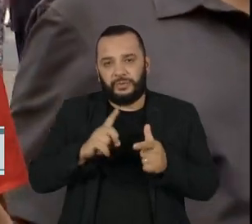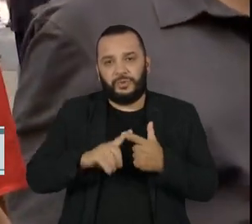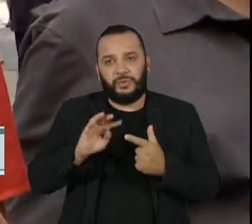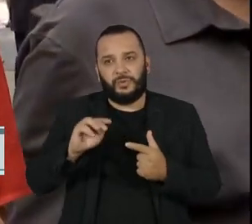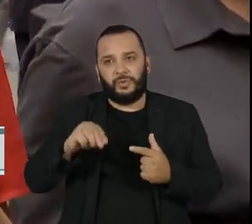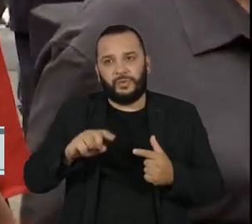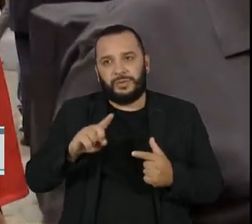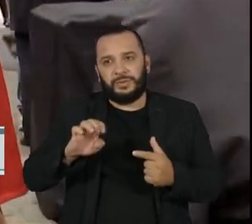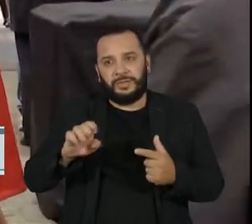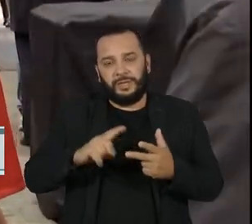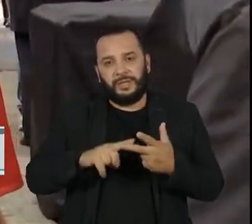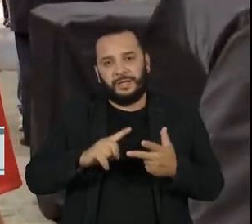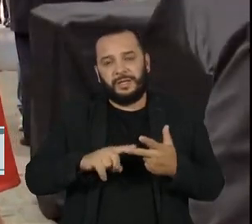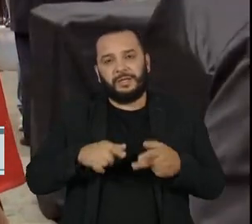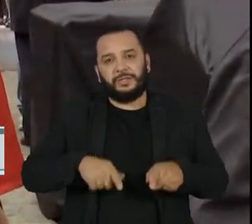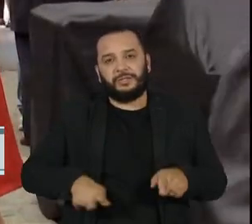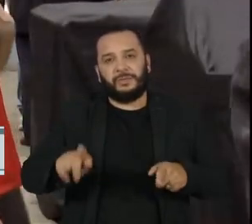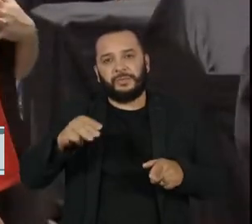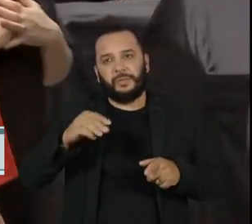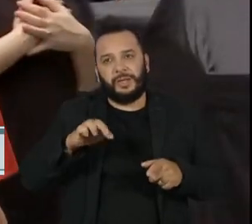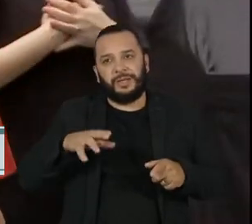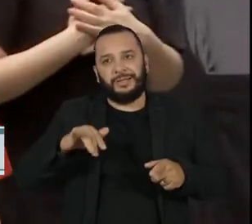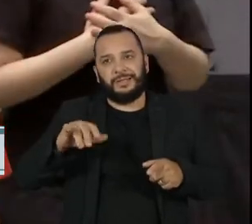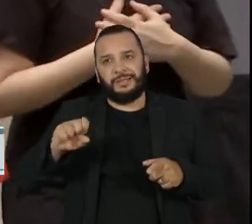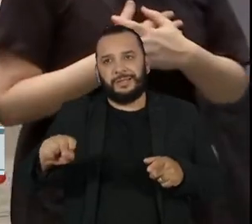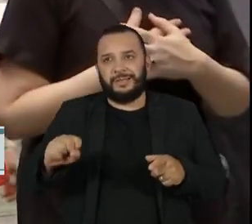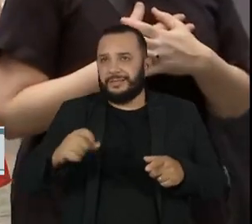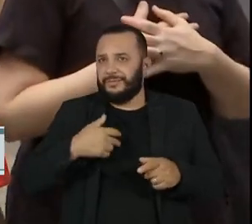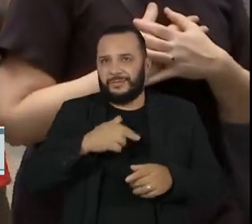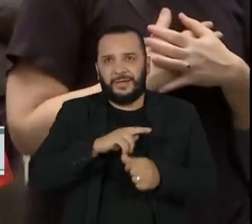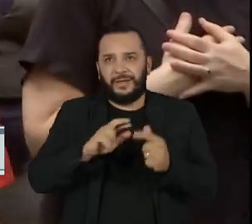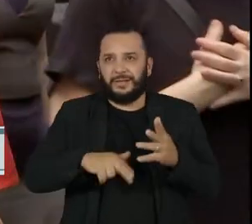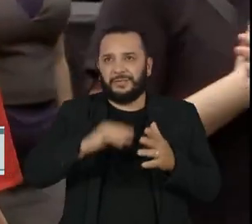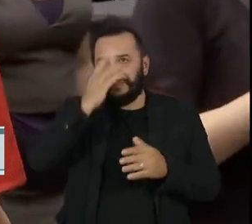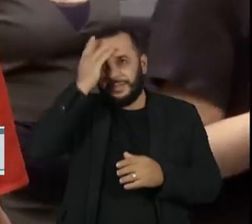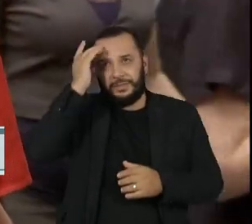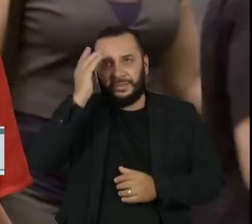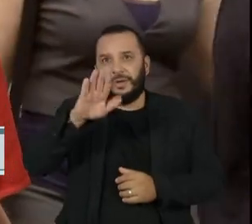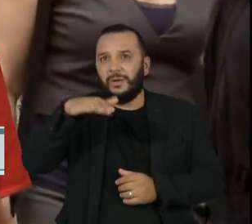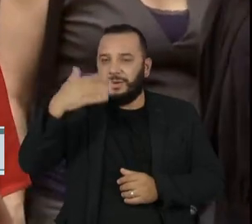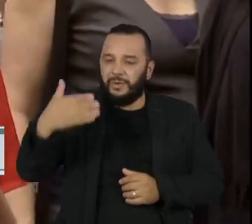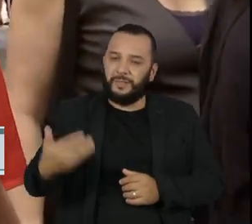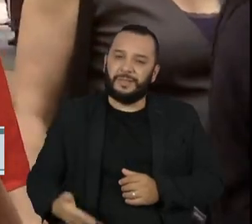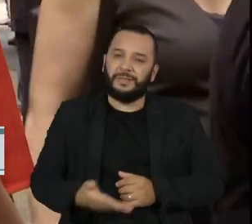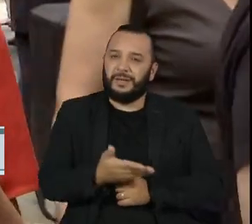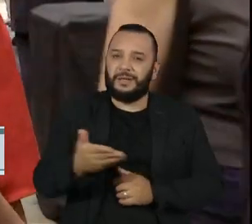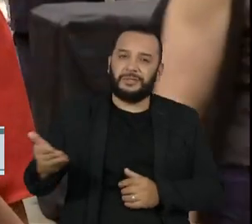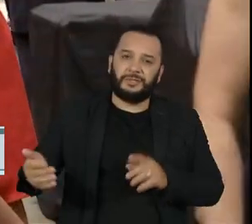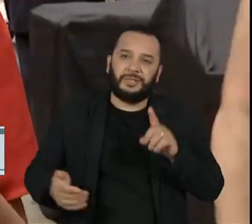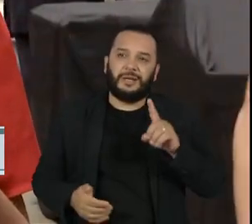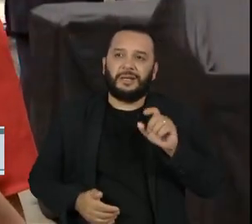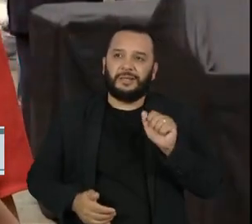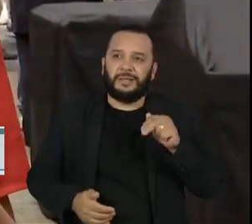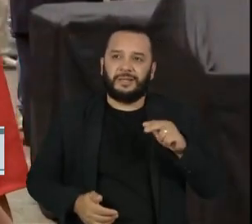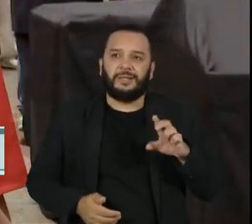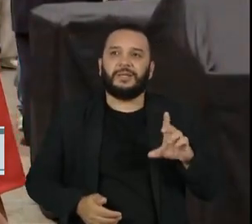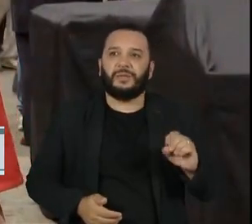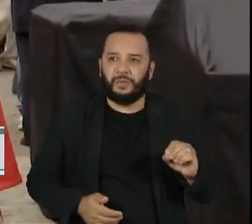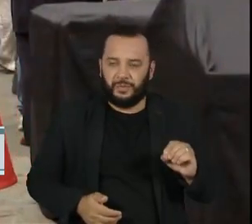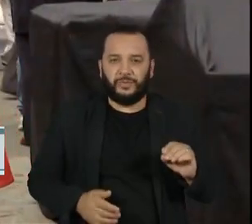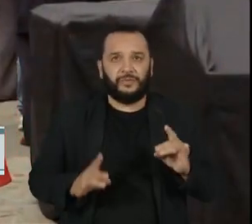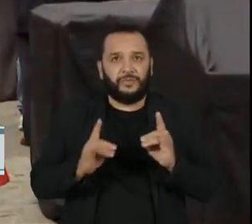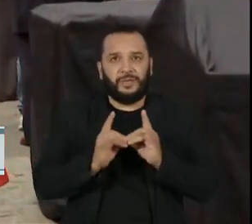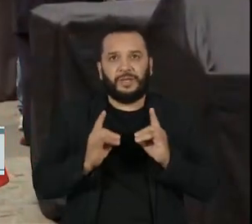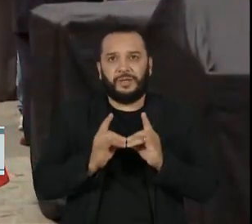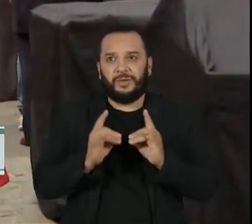Zé, os gêmeos, os muralistas, são alguns dos que vieram prestar essa última homenagem a Danilo dos Santos Miranda. O velório,